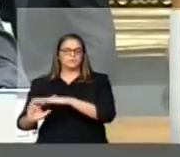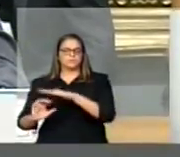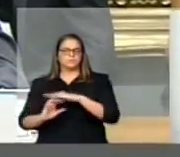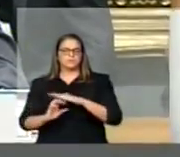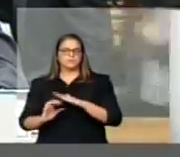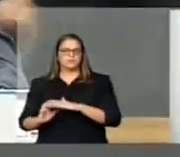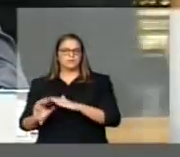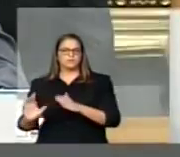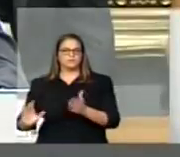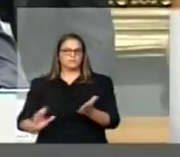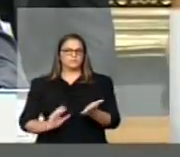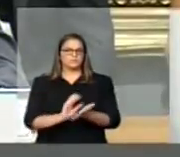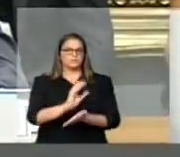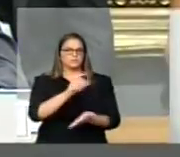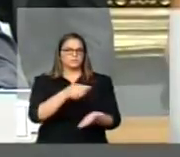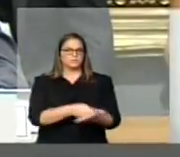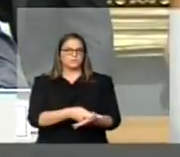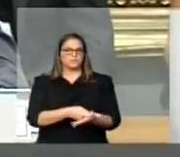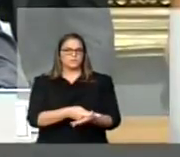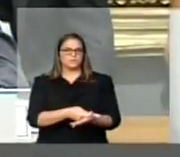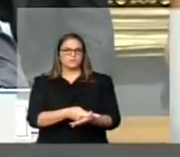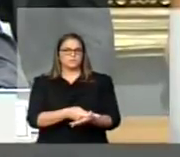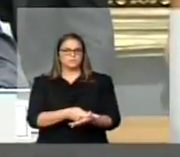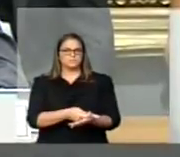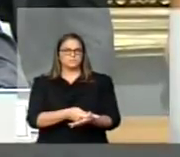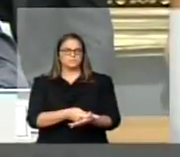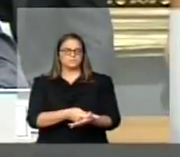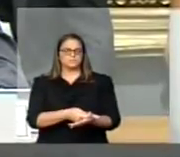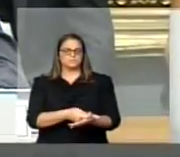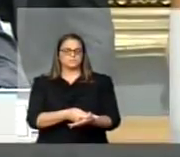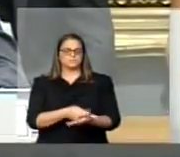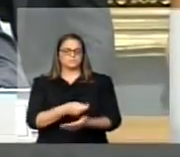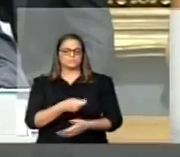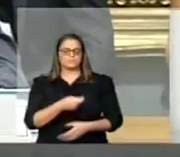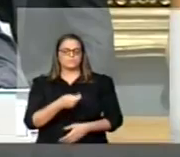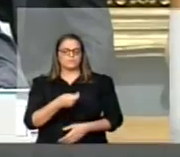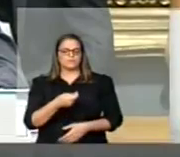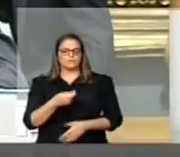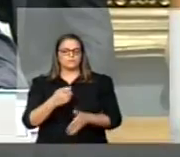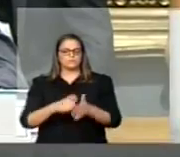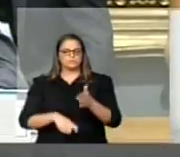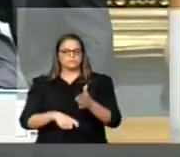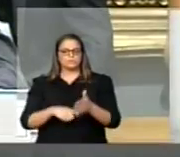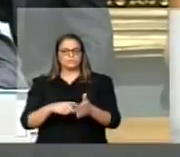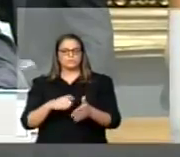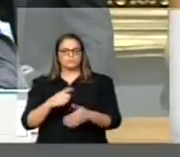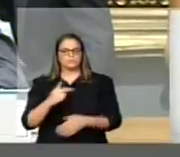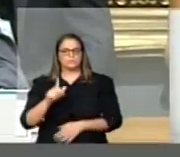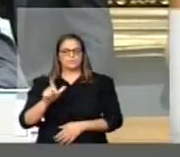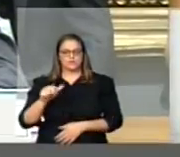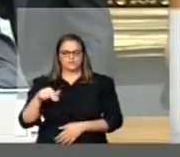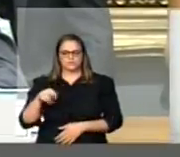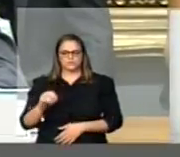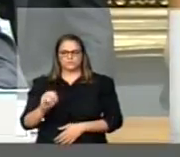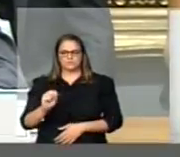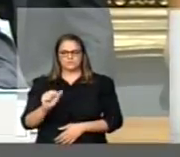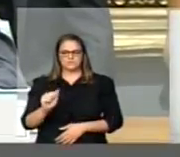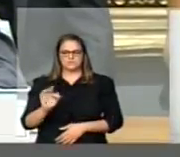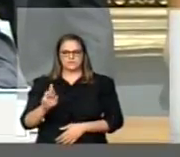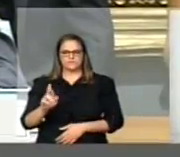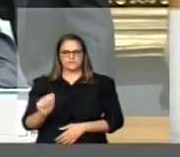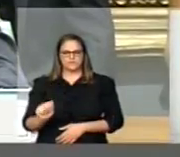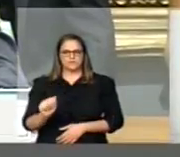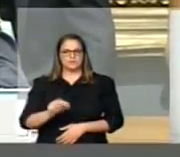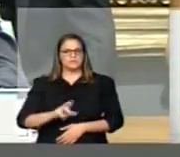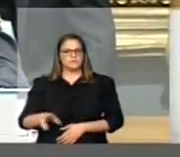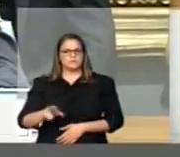Inclusive, quanto ao argumento de que a equalização de taxa de juros do Plano Safra não é operação de crédito,